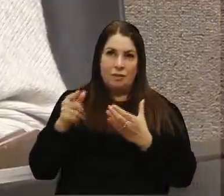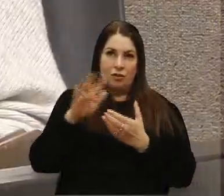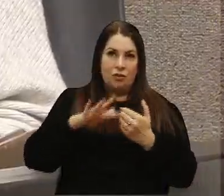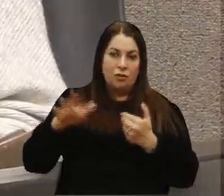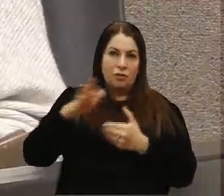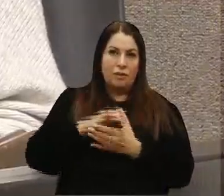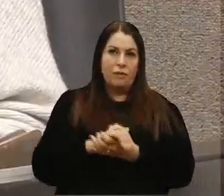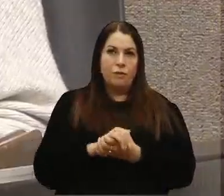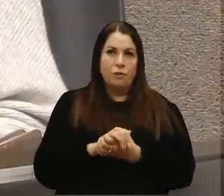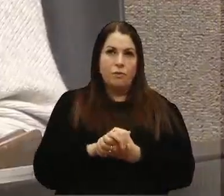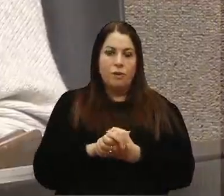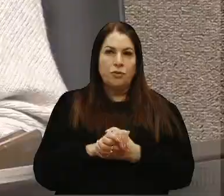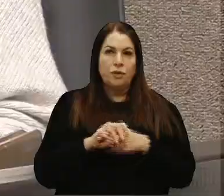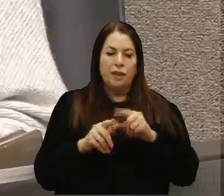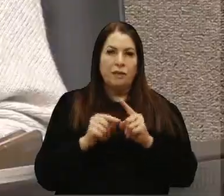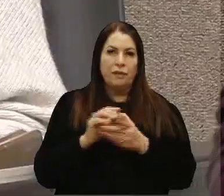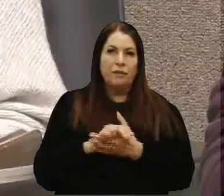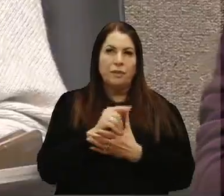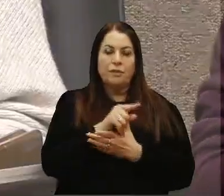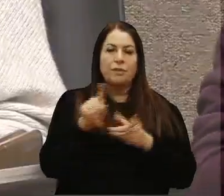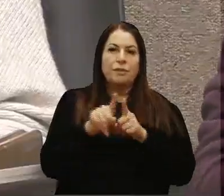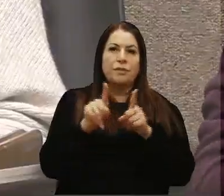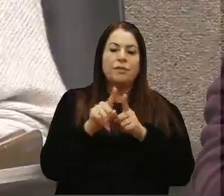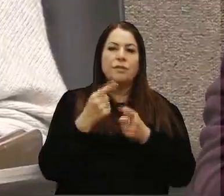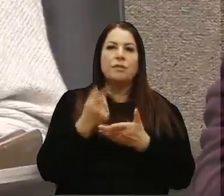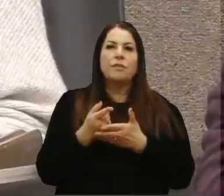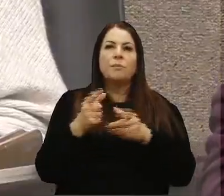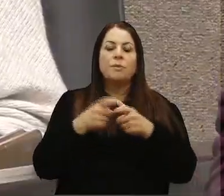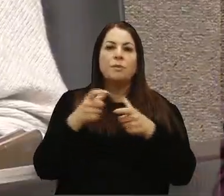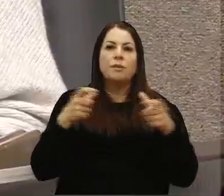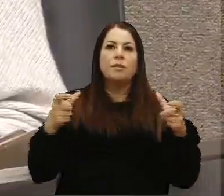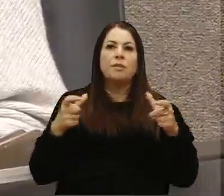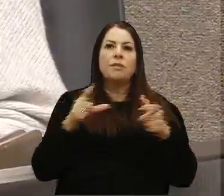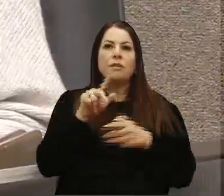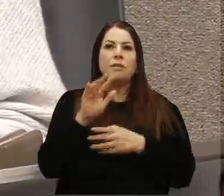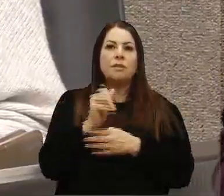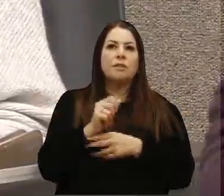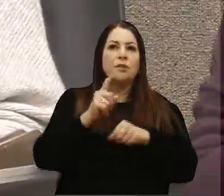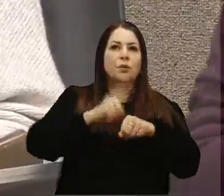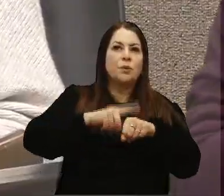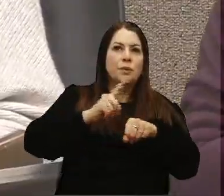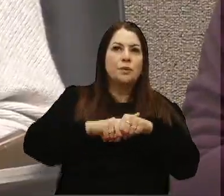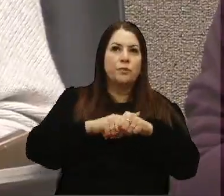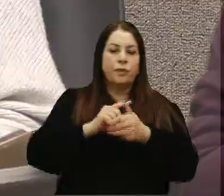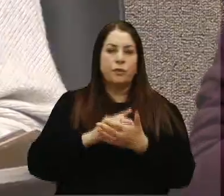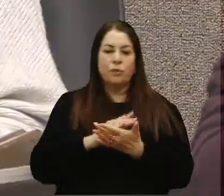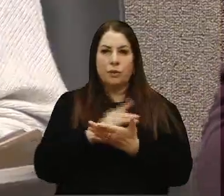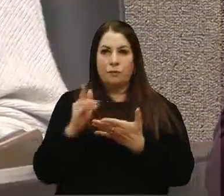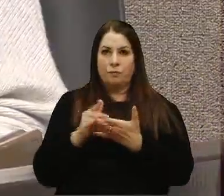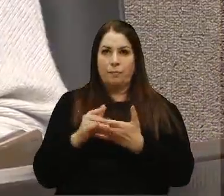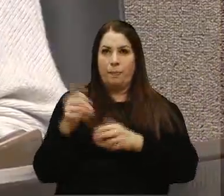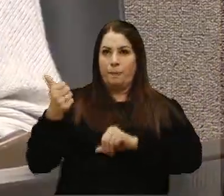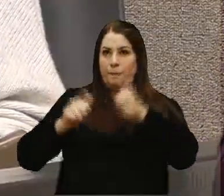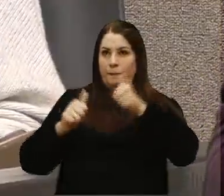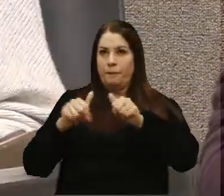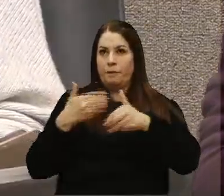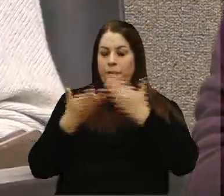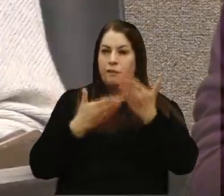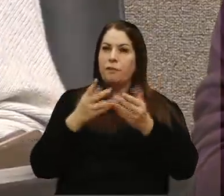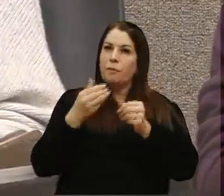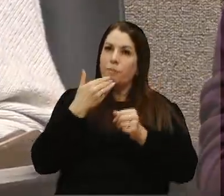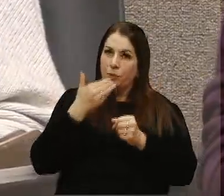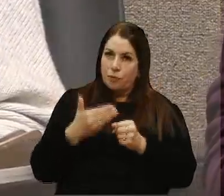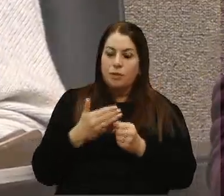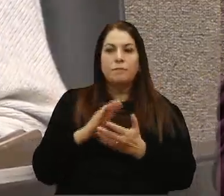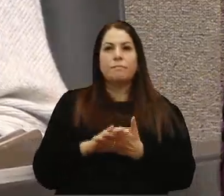geral. Então, isso a gente resolveria a questão da ampliação de linhas e horários e também a qualidade do serviço, que é muito pedida, porque